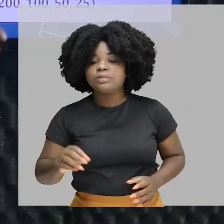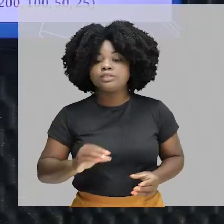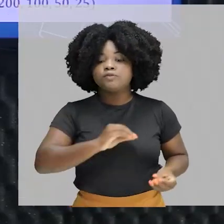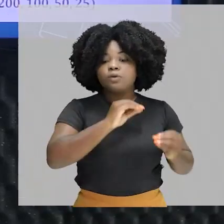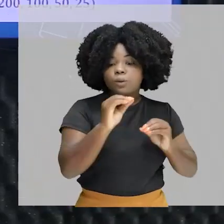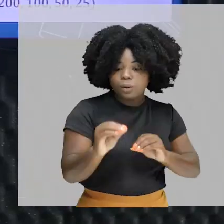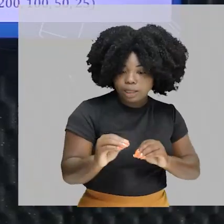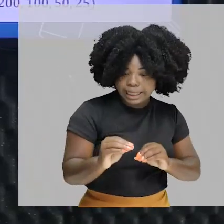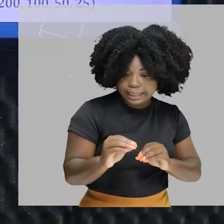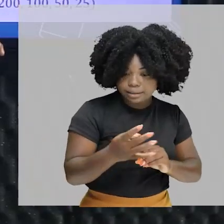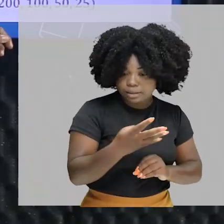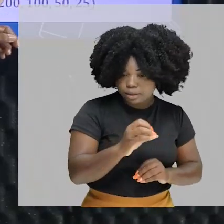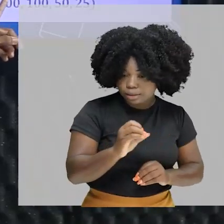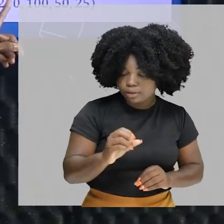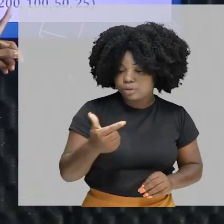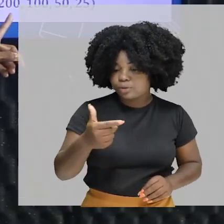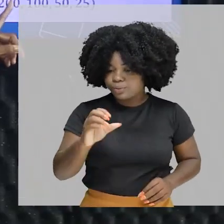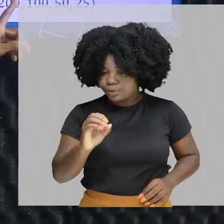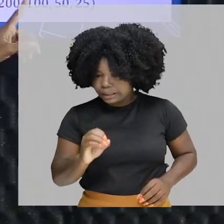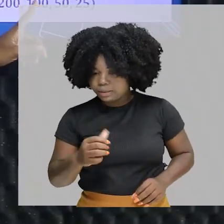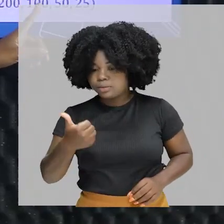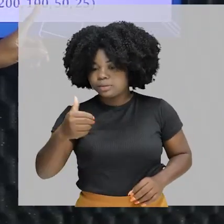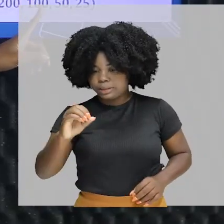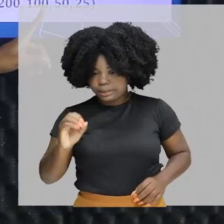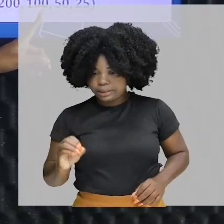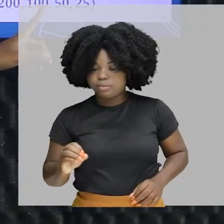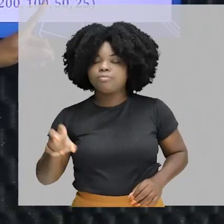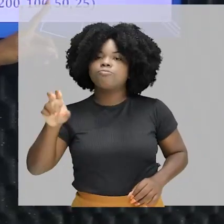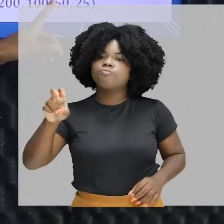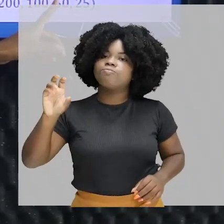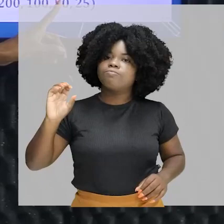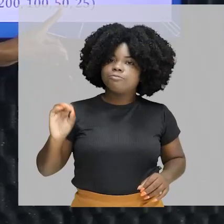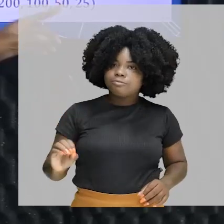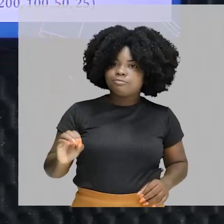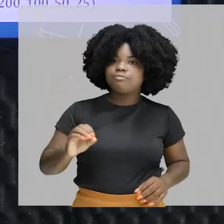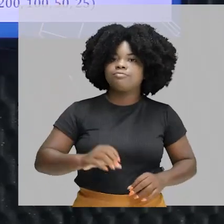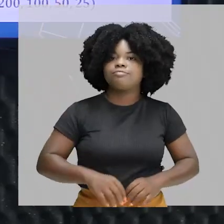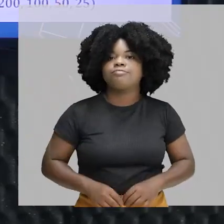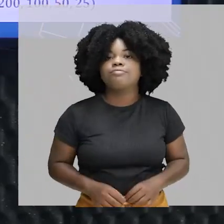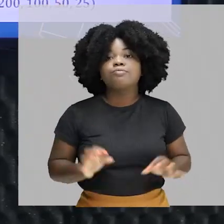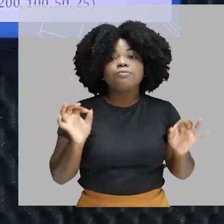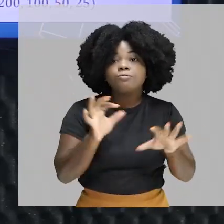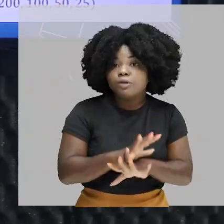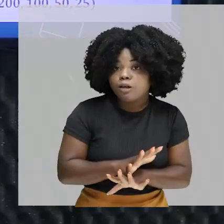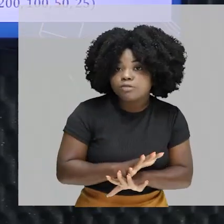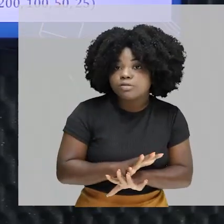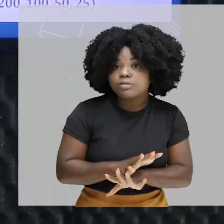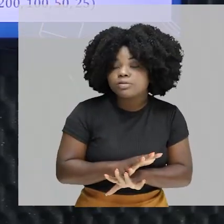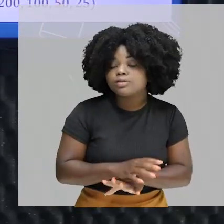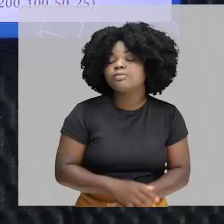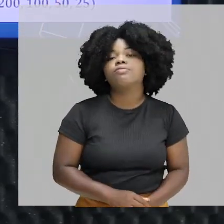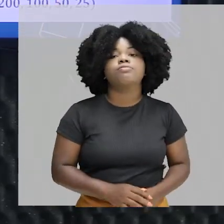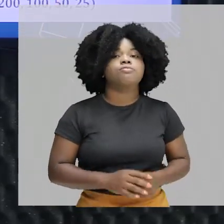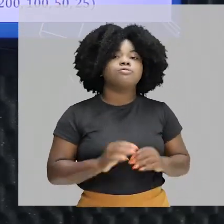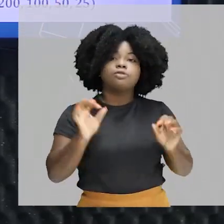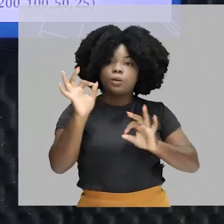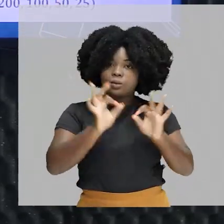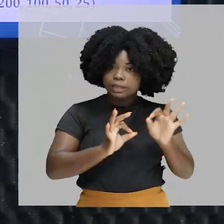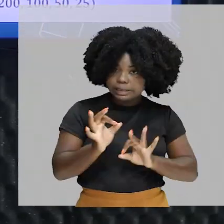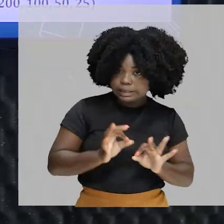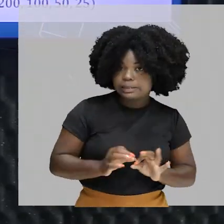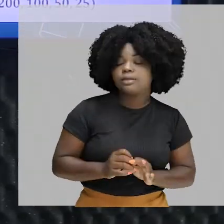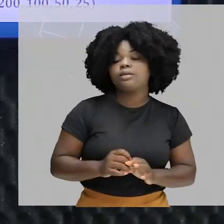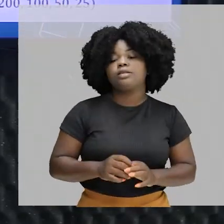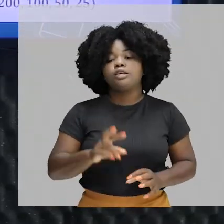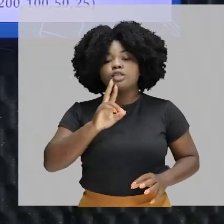foram inseridos? 400, 200, 100, 50. Pronto. Sequência montada, tá bom?